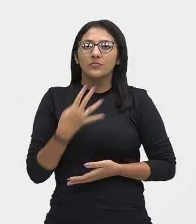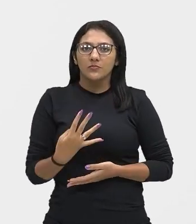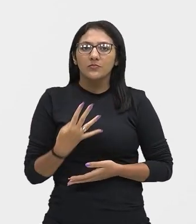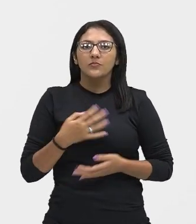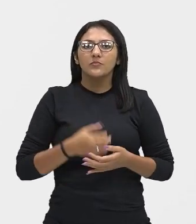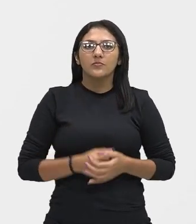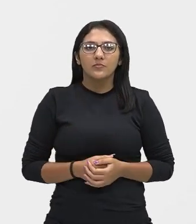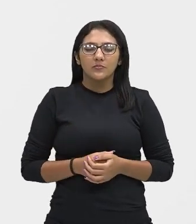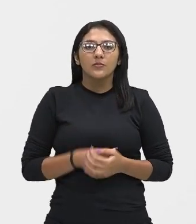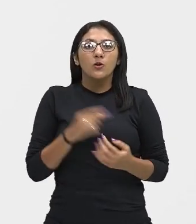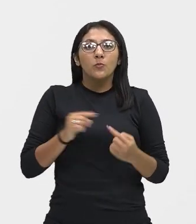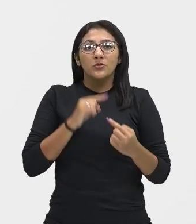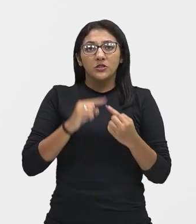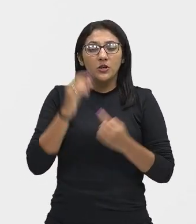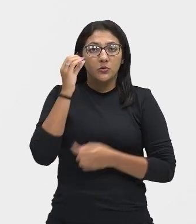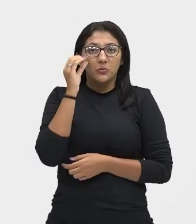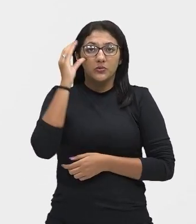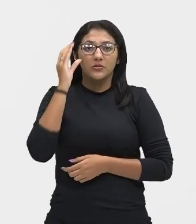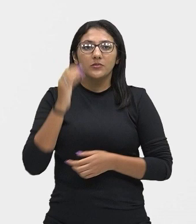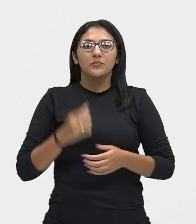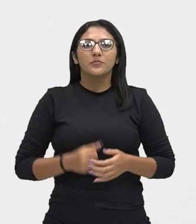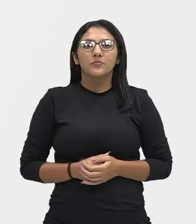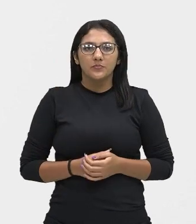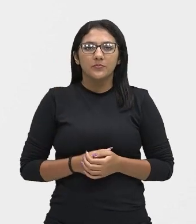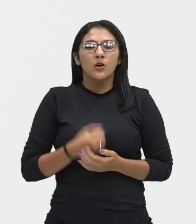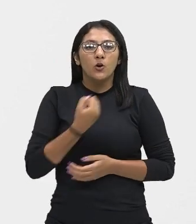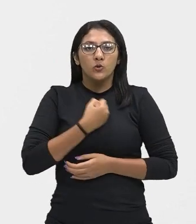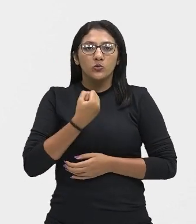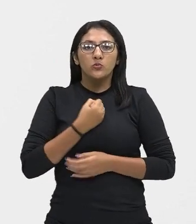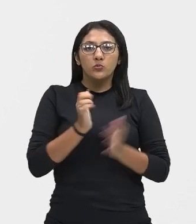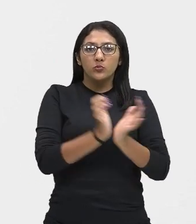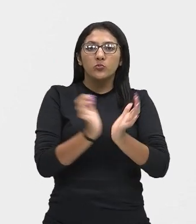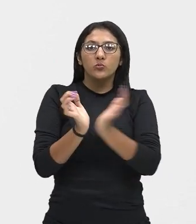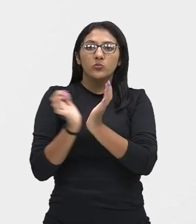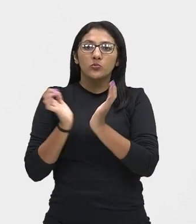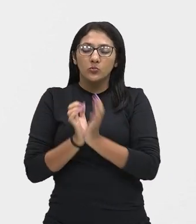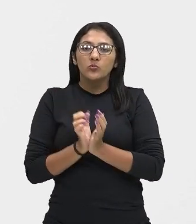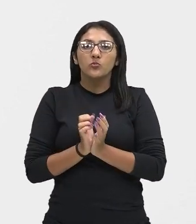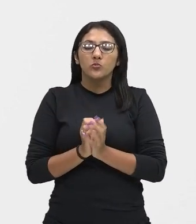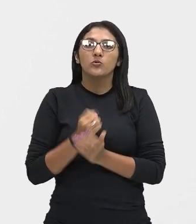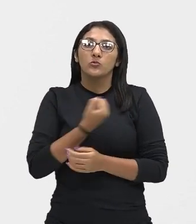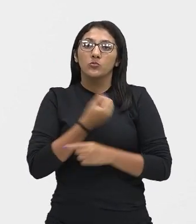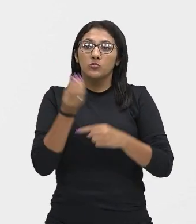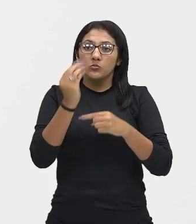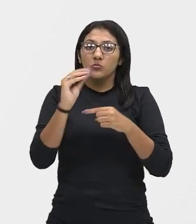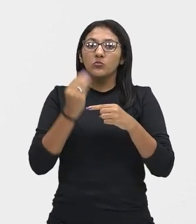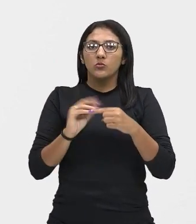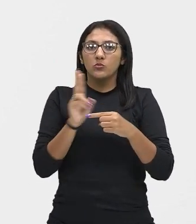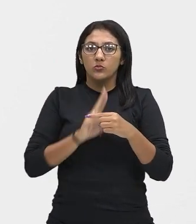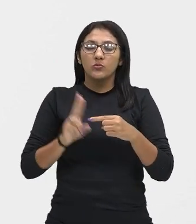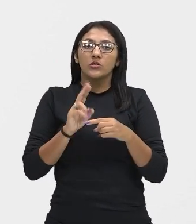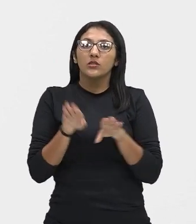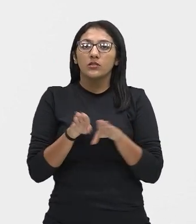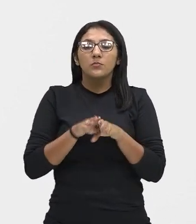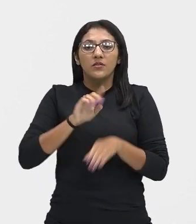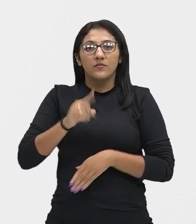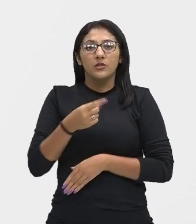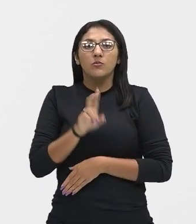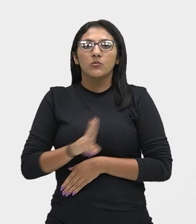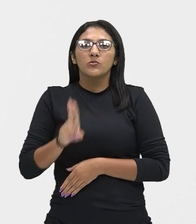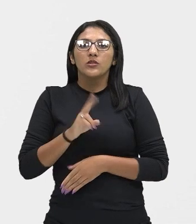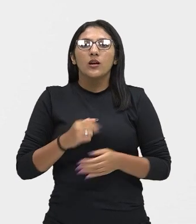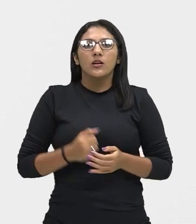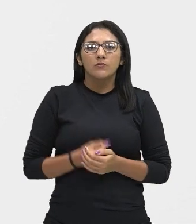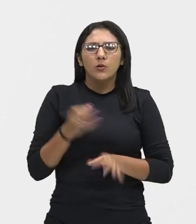64, objeto de conhecimento, números racionais na representação fracionária e na decimal,